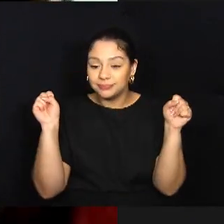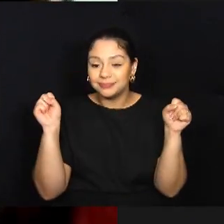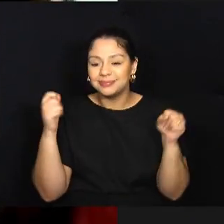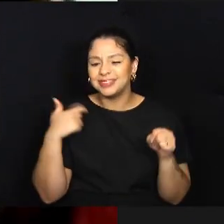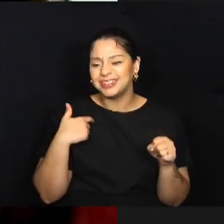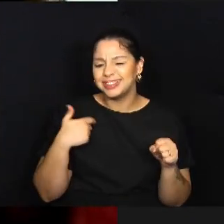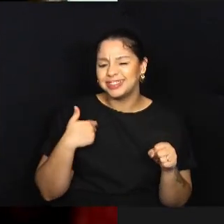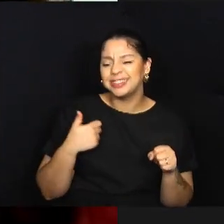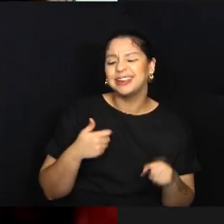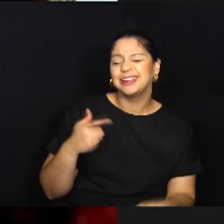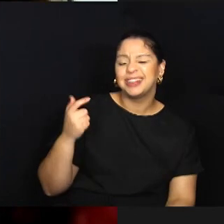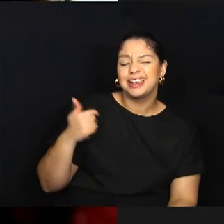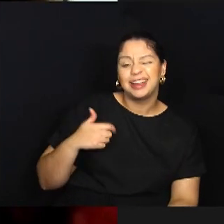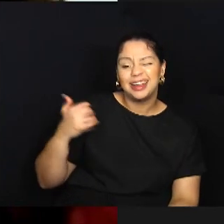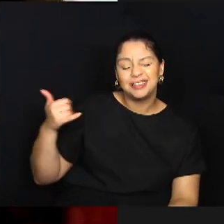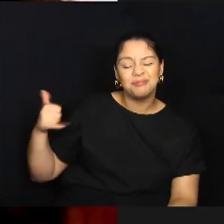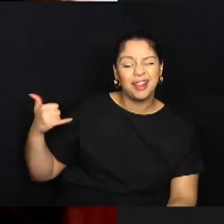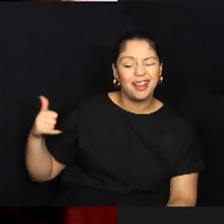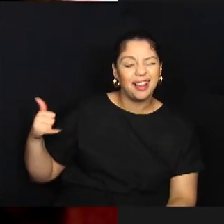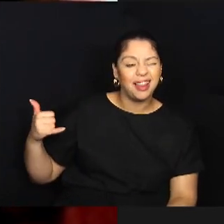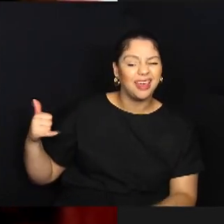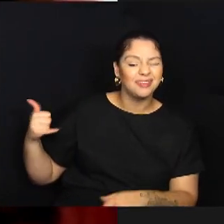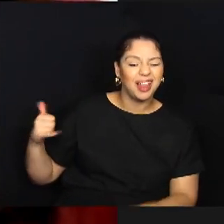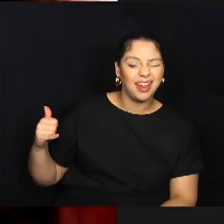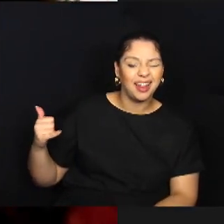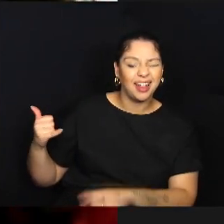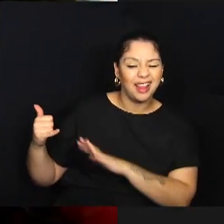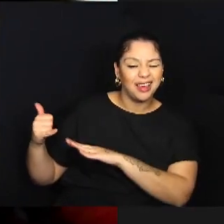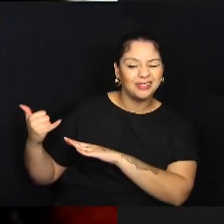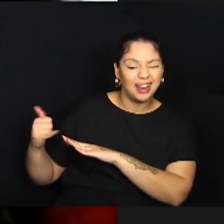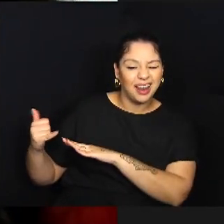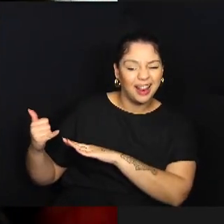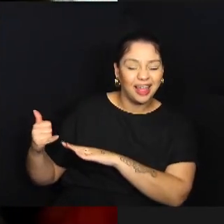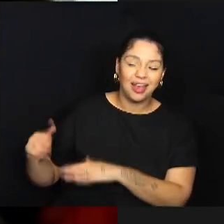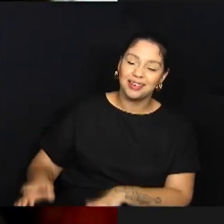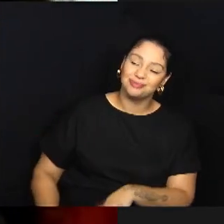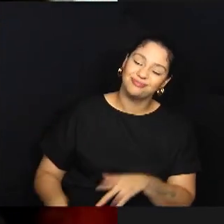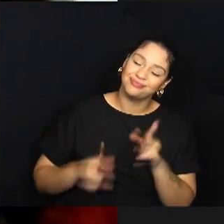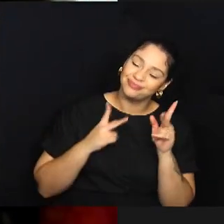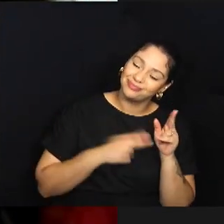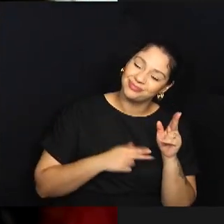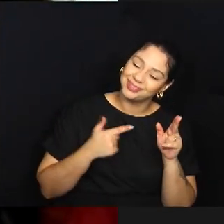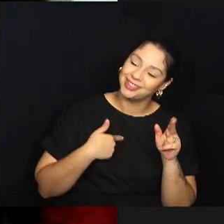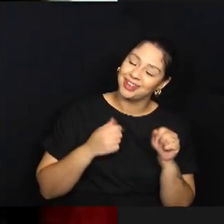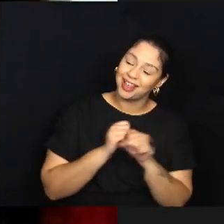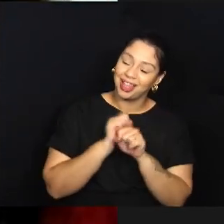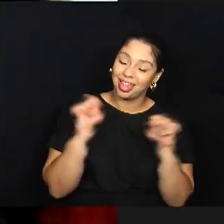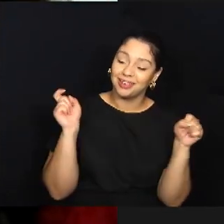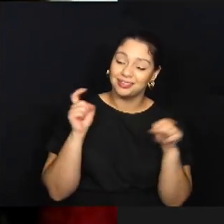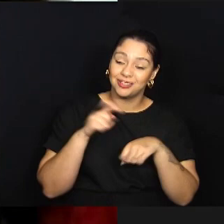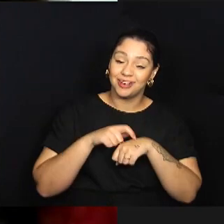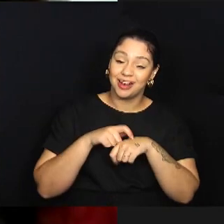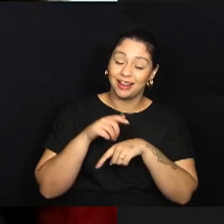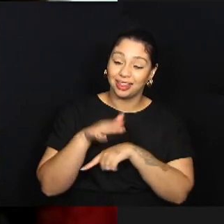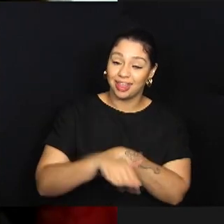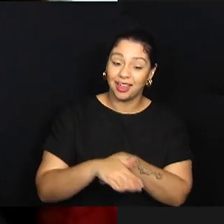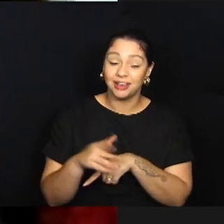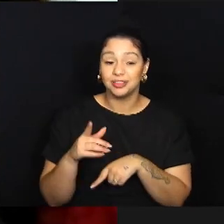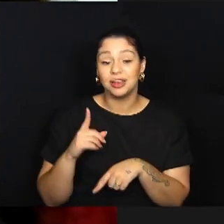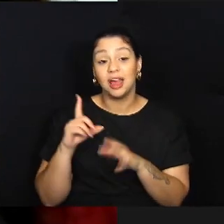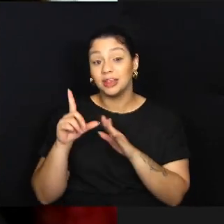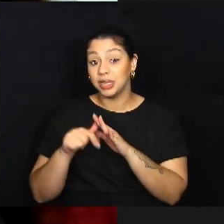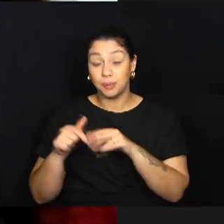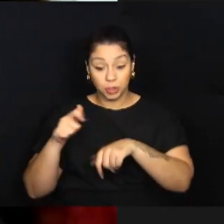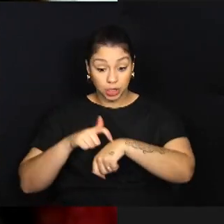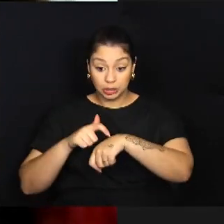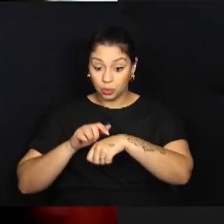tem que tocar 3 vezes no mínimo para mim. E eu gosto de acordar tarde, e aí depois o dia se alonga, eu vou até a noite, eu vou longe.